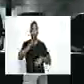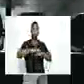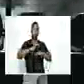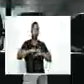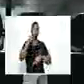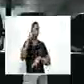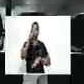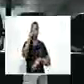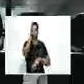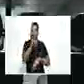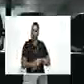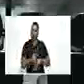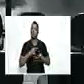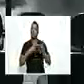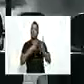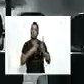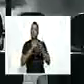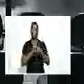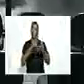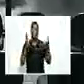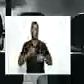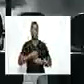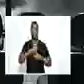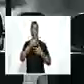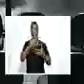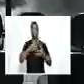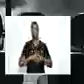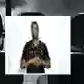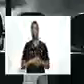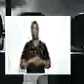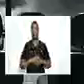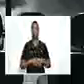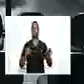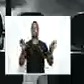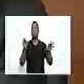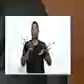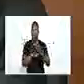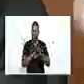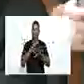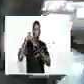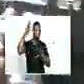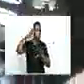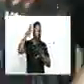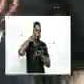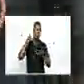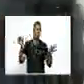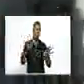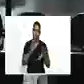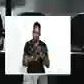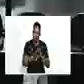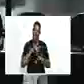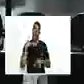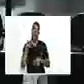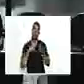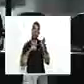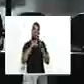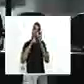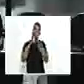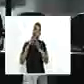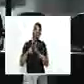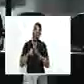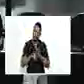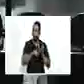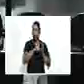primeiro o nosso convidado se manifestasse E aí sim a partir da argumentação dele nós possamos